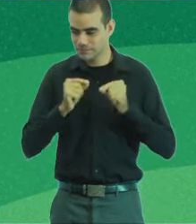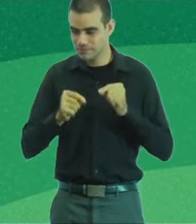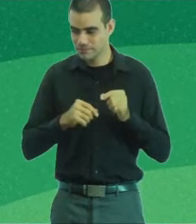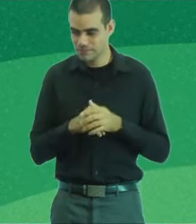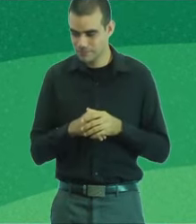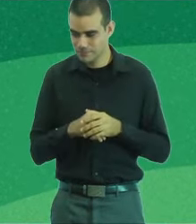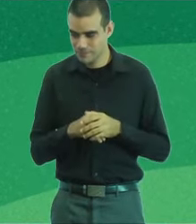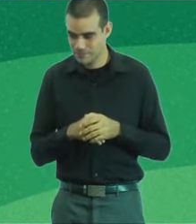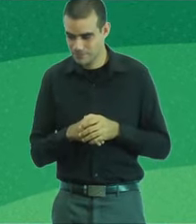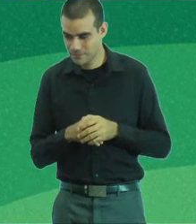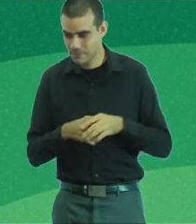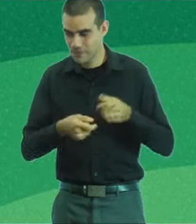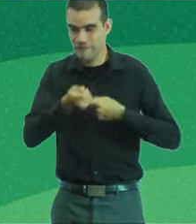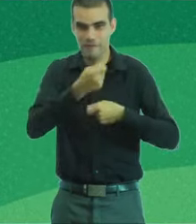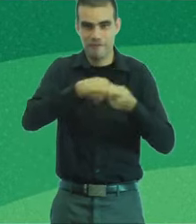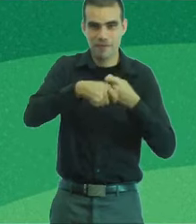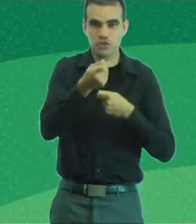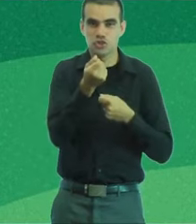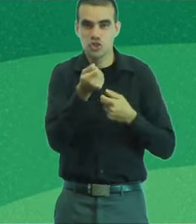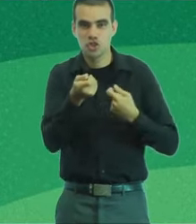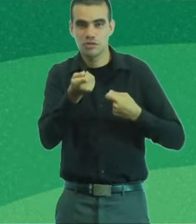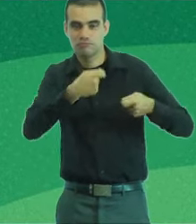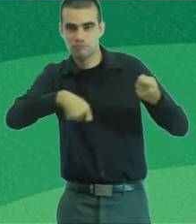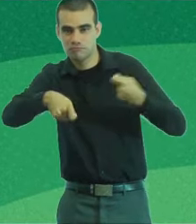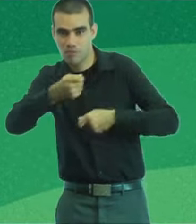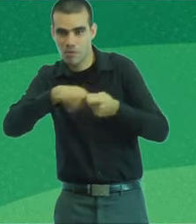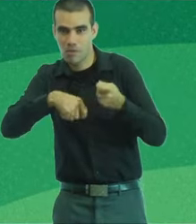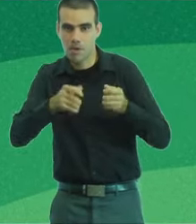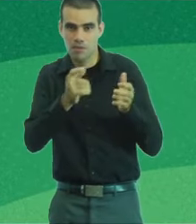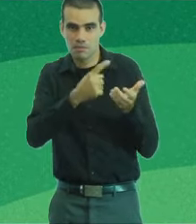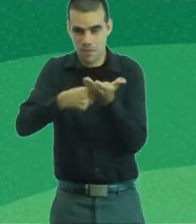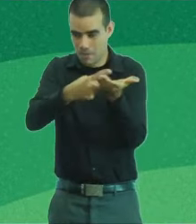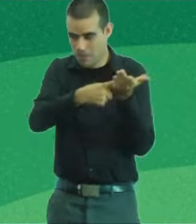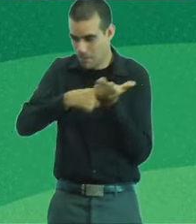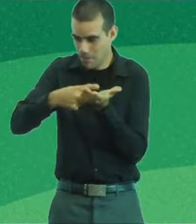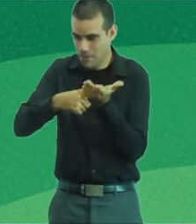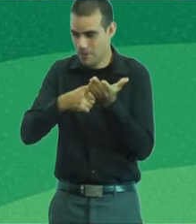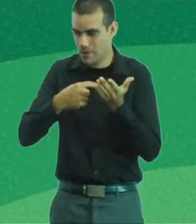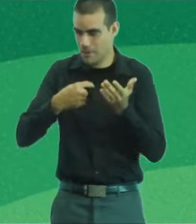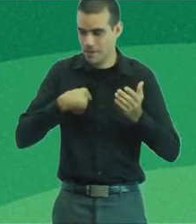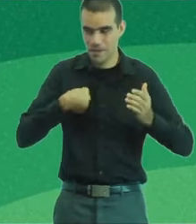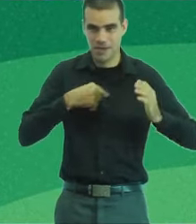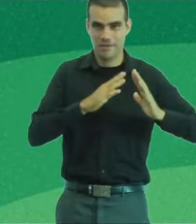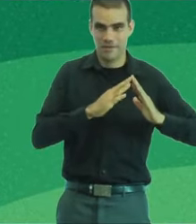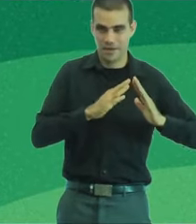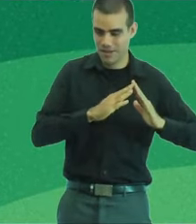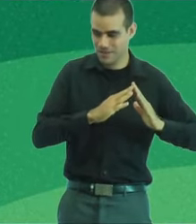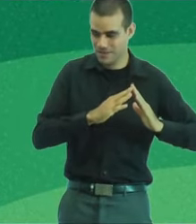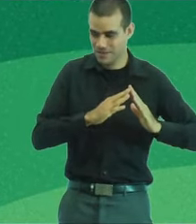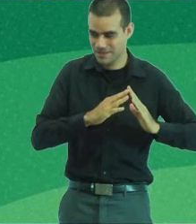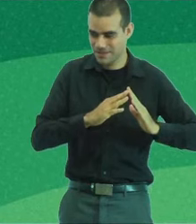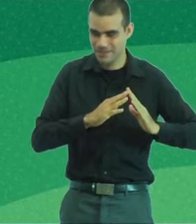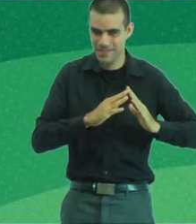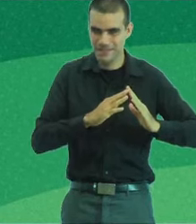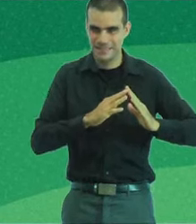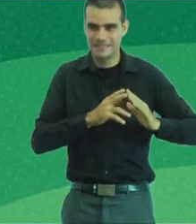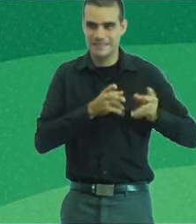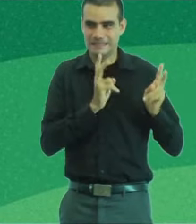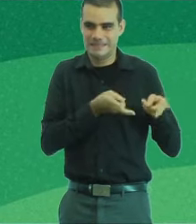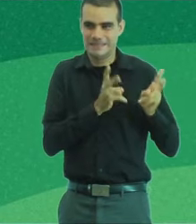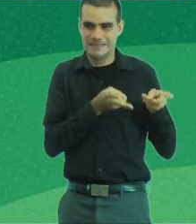o financiamento coletivo simplesmente aconteceu quando eu falei para as pessoas Olha eu vou ficar em casa eu queria me dedicar para isso o tempo inteiro